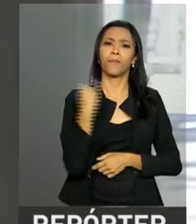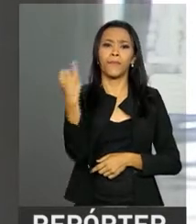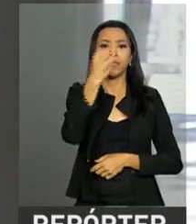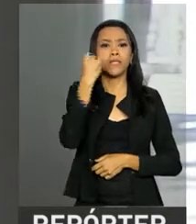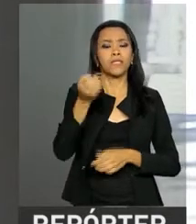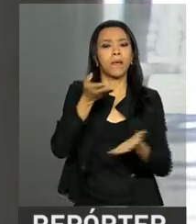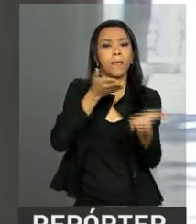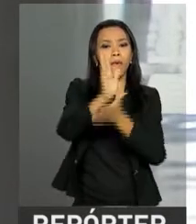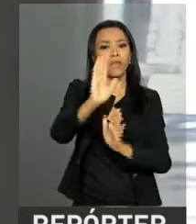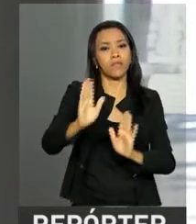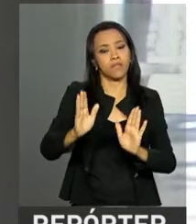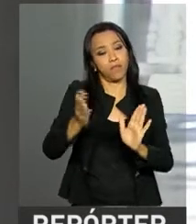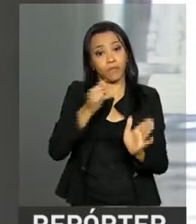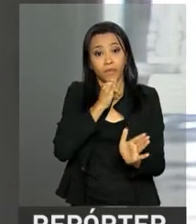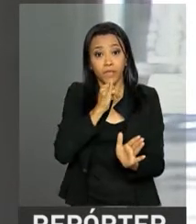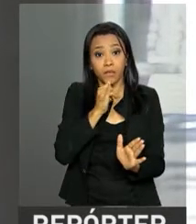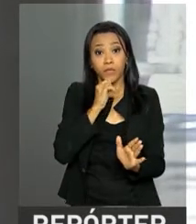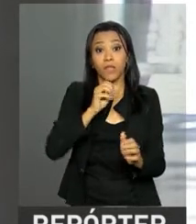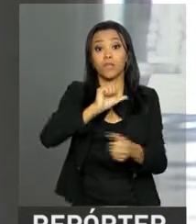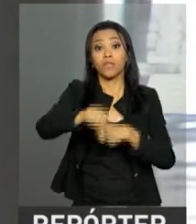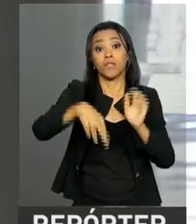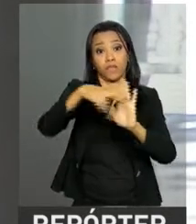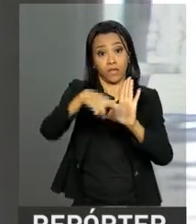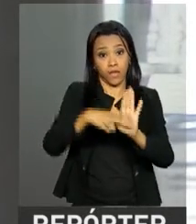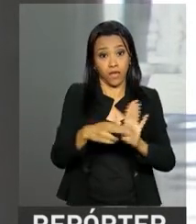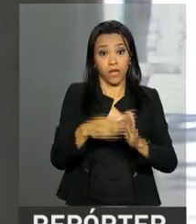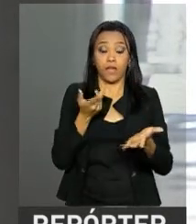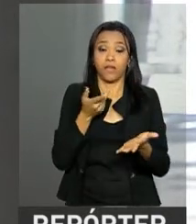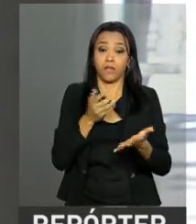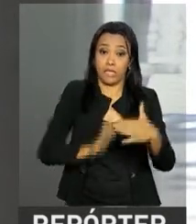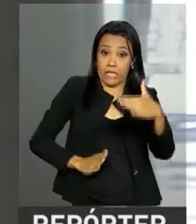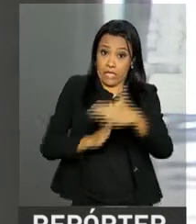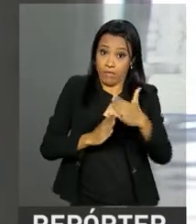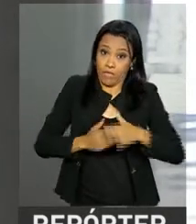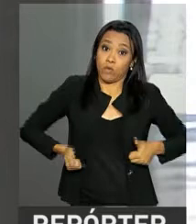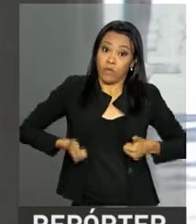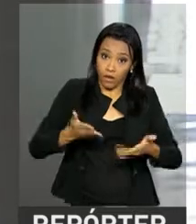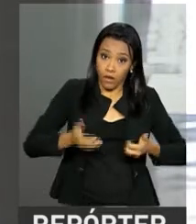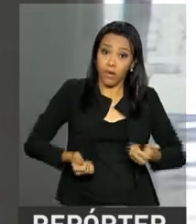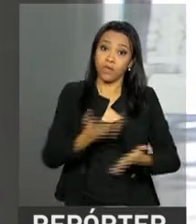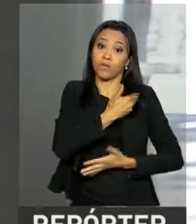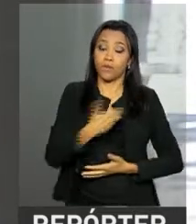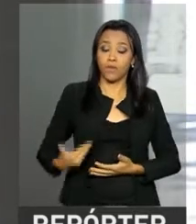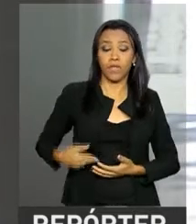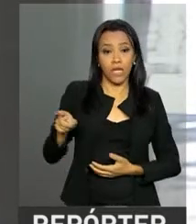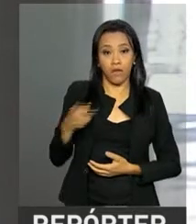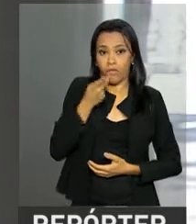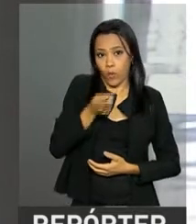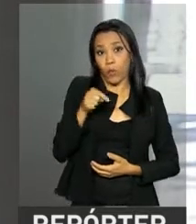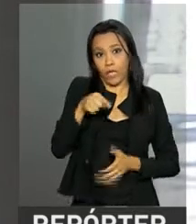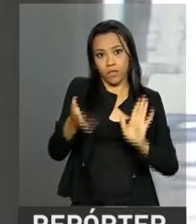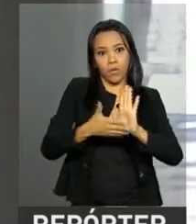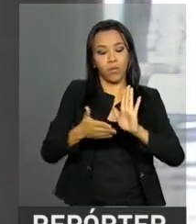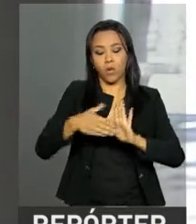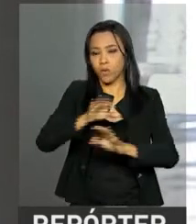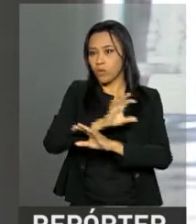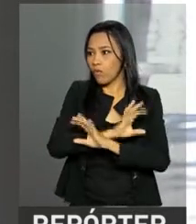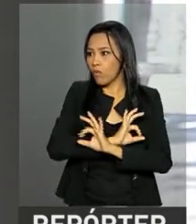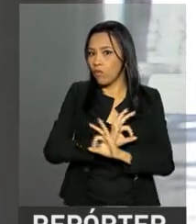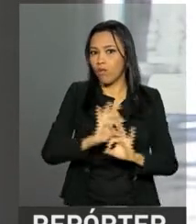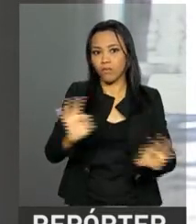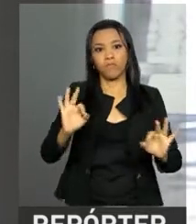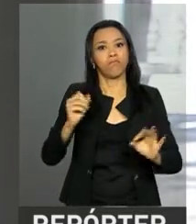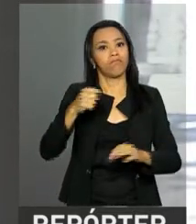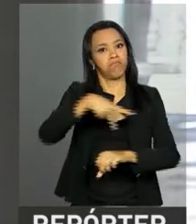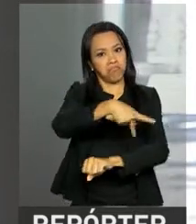de reformas como a emenda à Constituição, que limita os gastos públicos, medida que, segundo ele, trouxe impactos importantes para